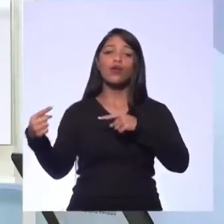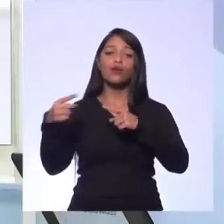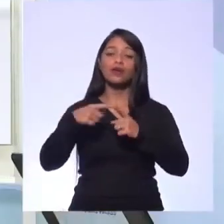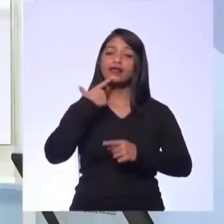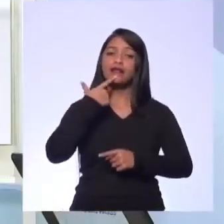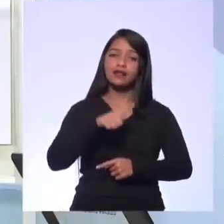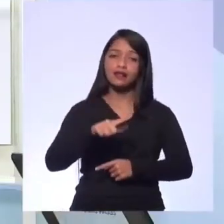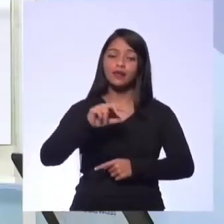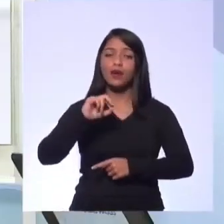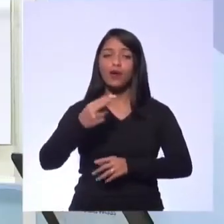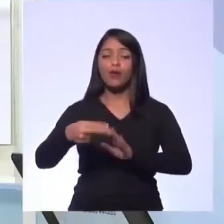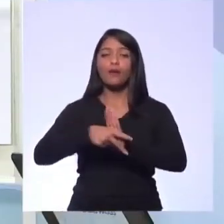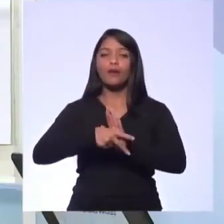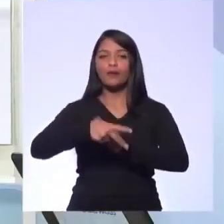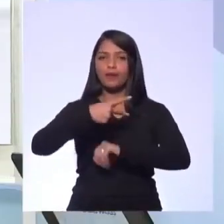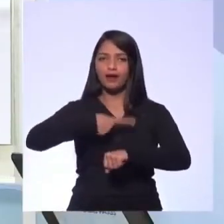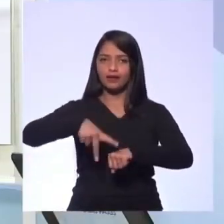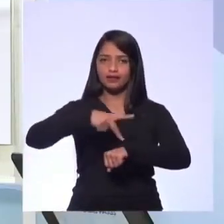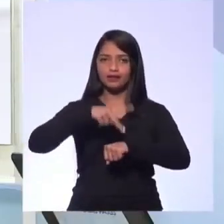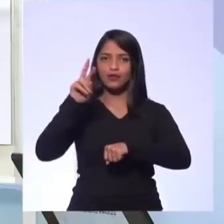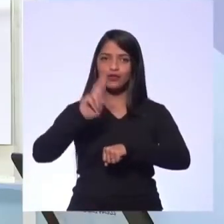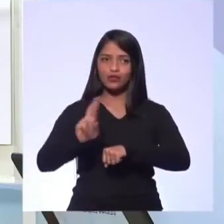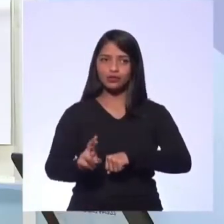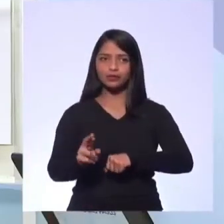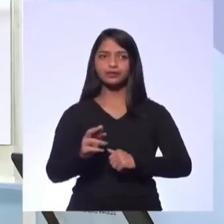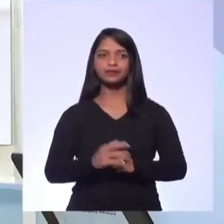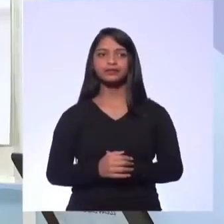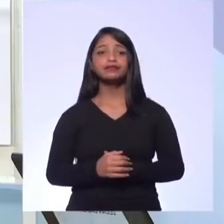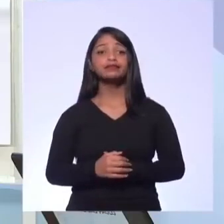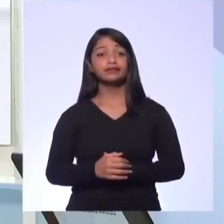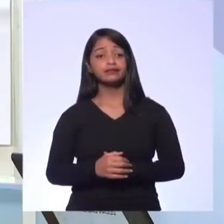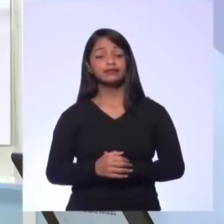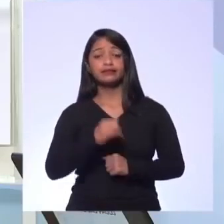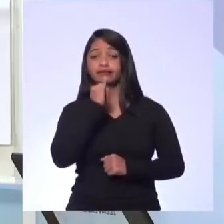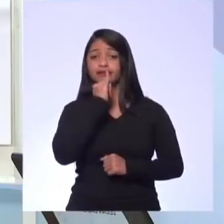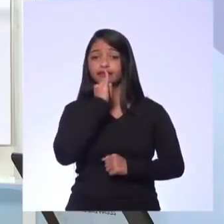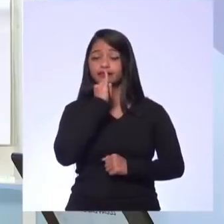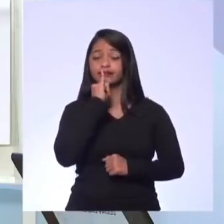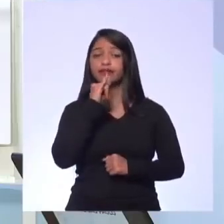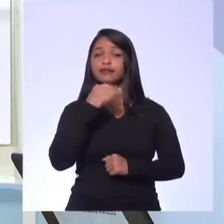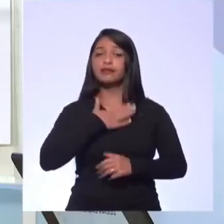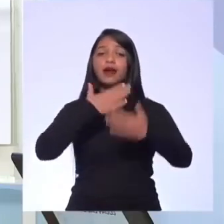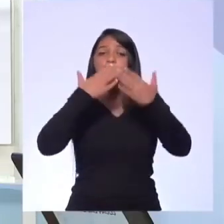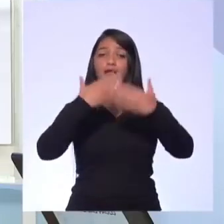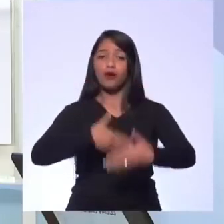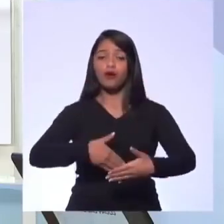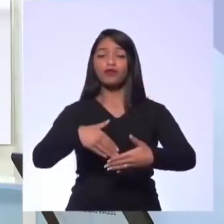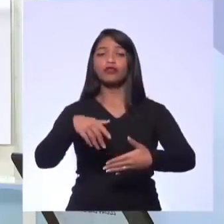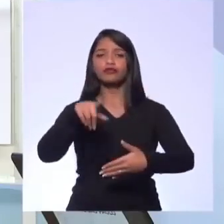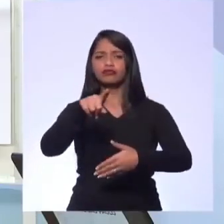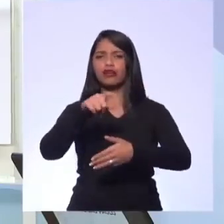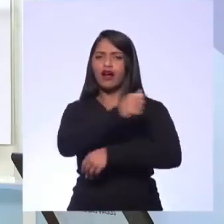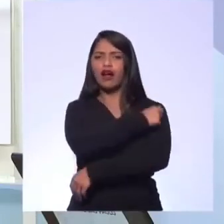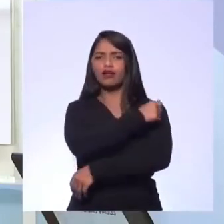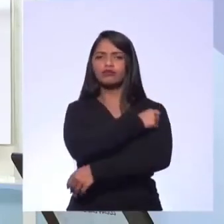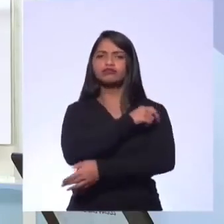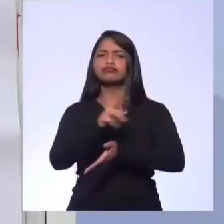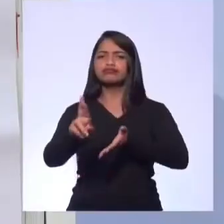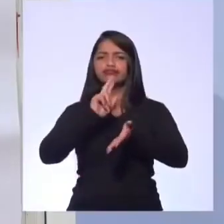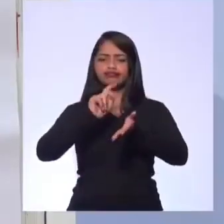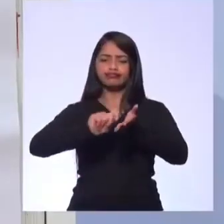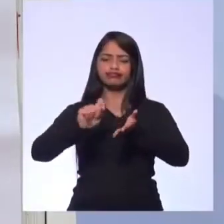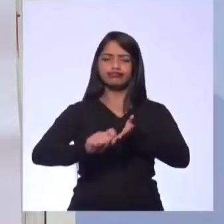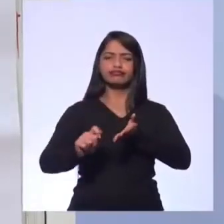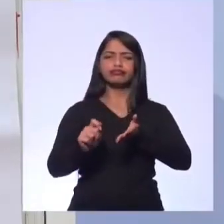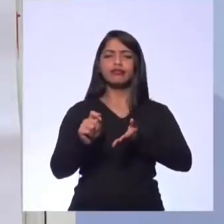tiro, quando meus alunos na prova, eu sempre tiro nota se colocar nacionalidade em letra minúscula. Em inglês, nacionalidades